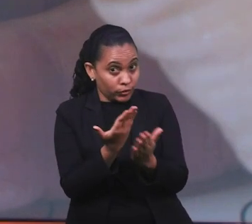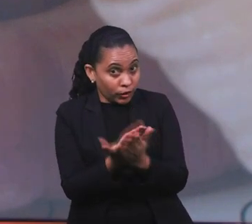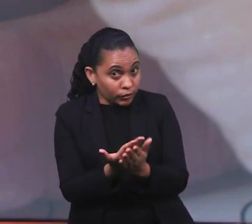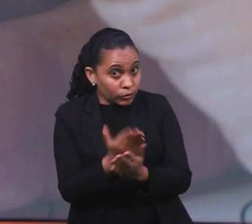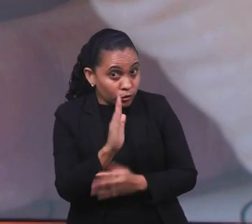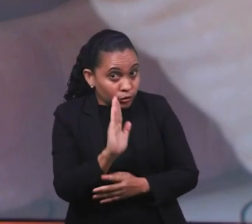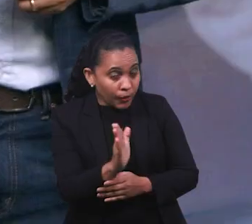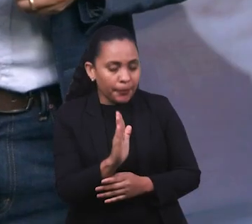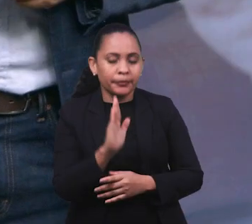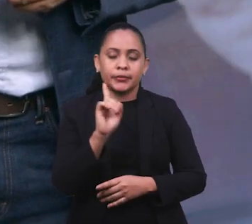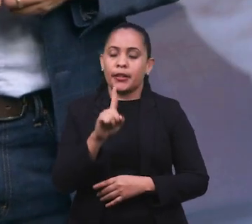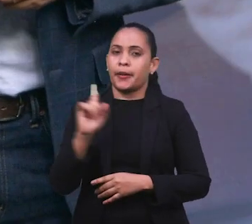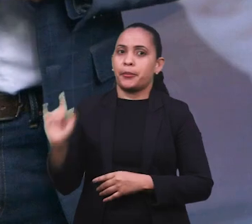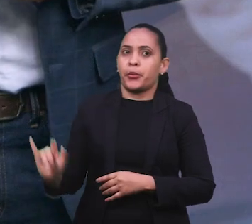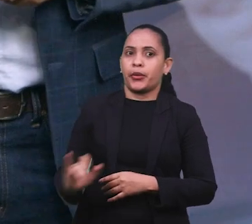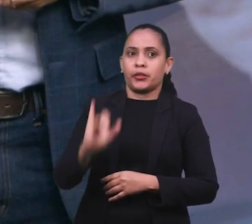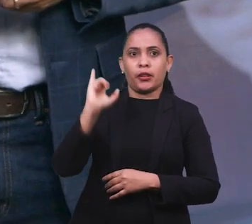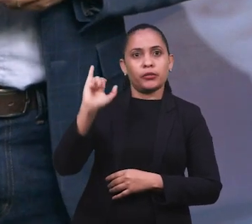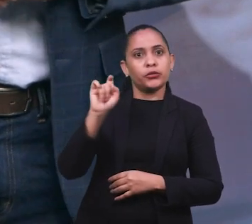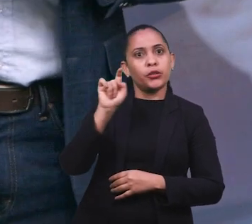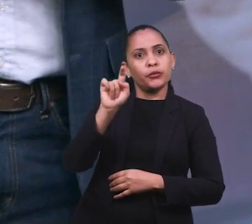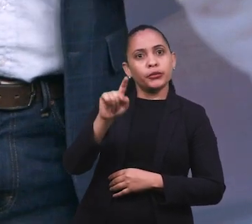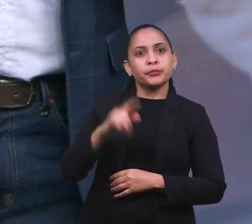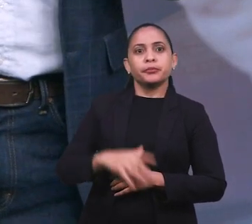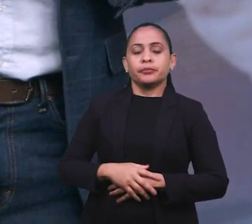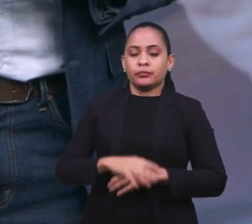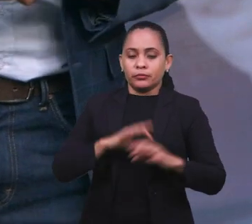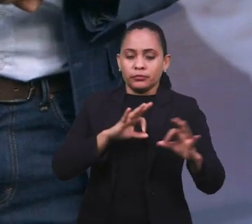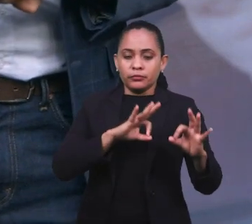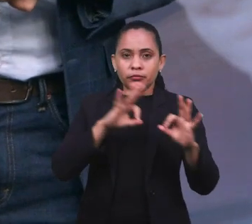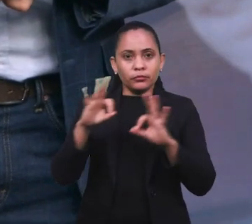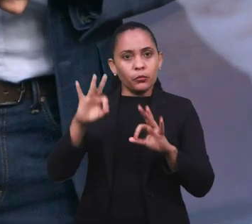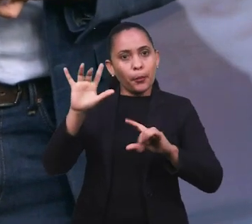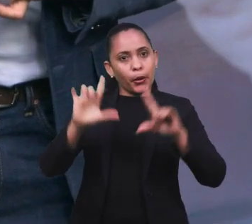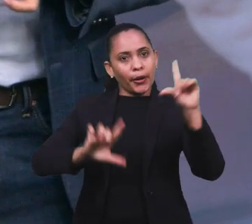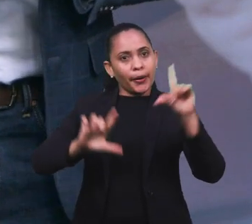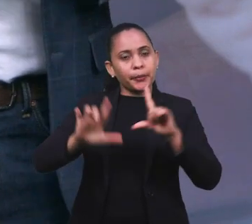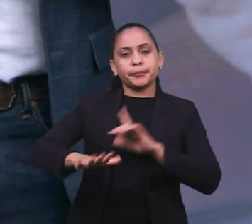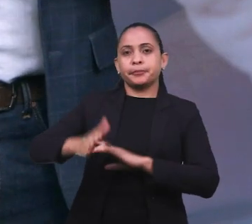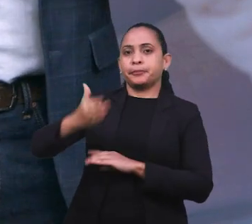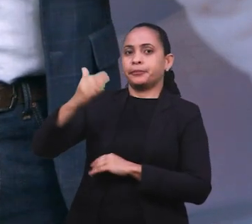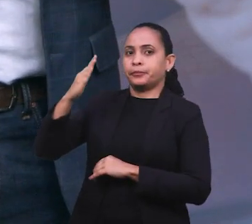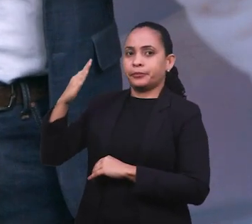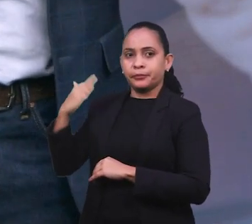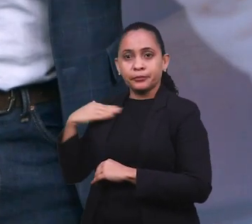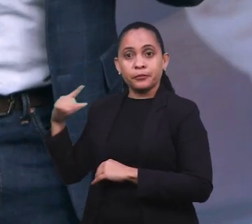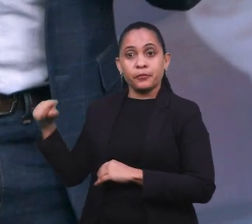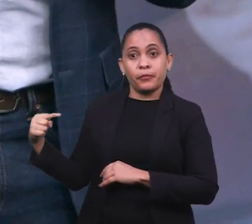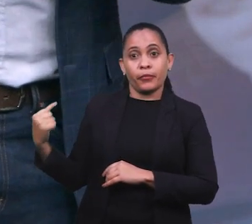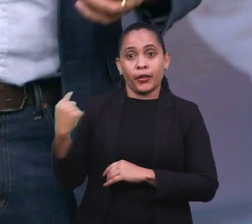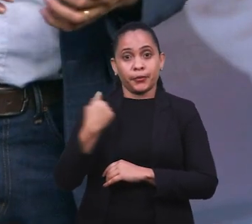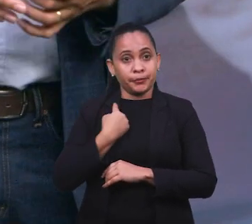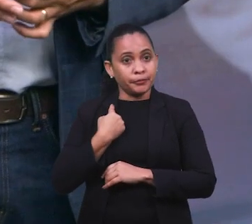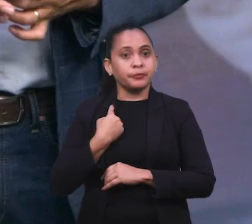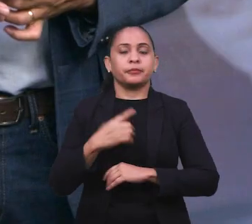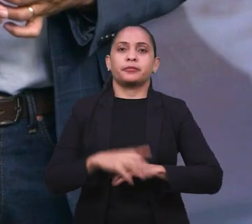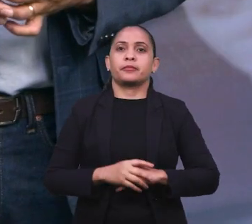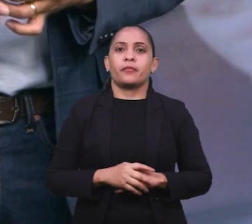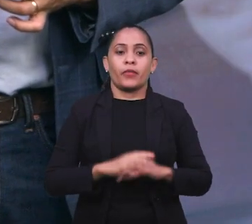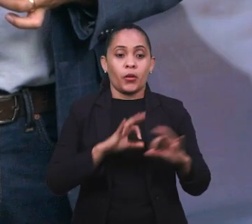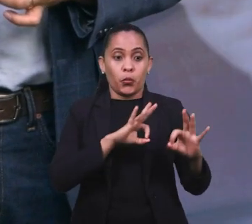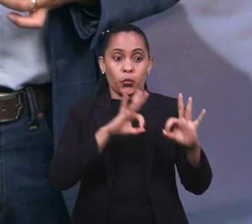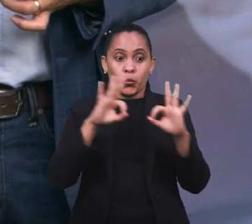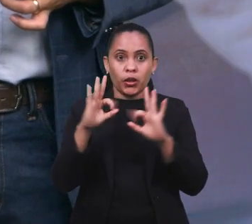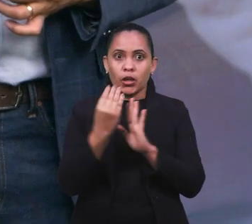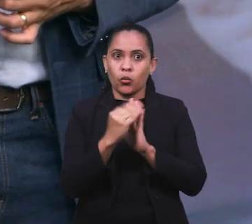estudando? É muito importante também que você acompanhe os nossos programas anteriores. Nós estamos fazendo aqui uma sequência de